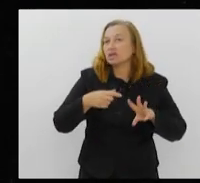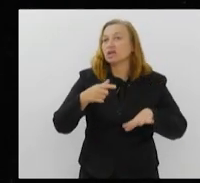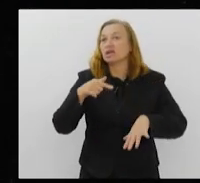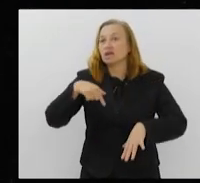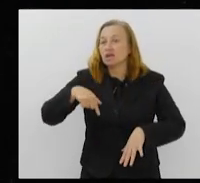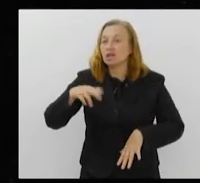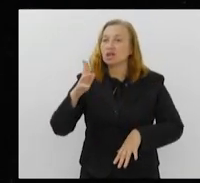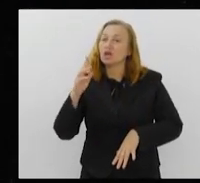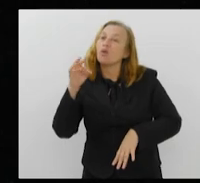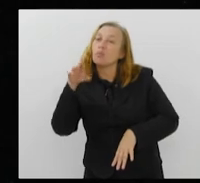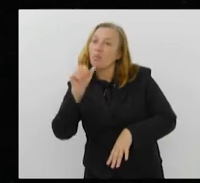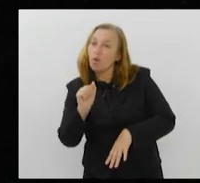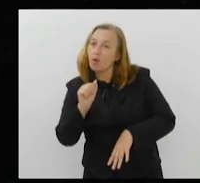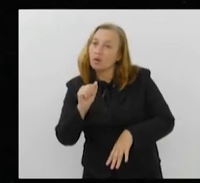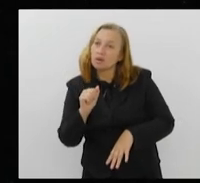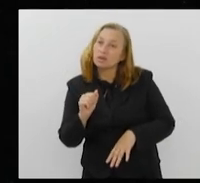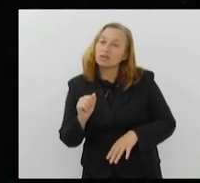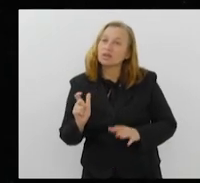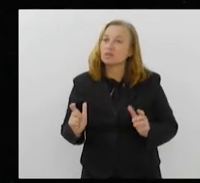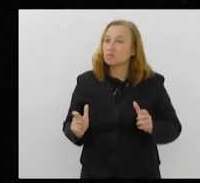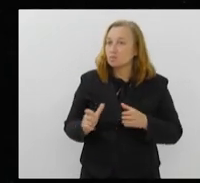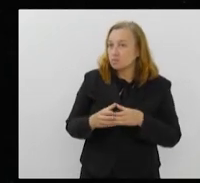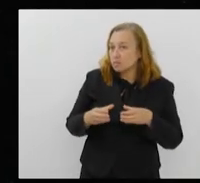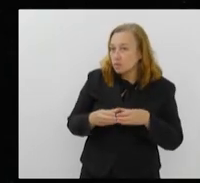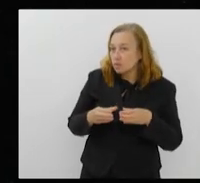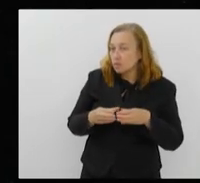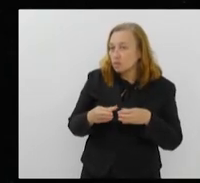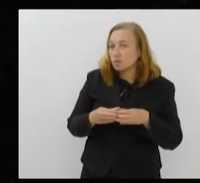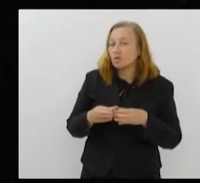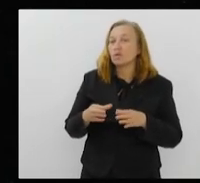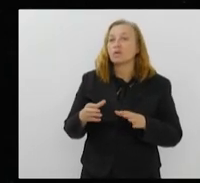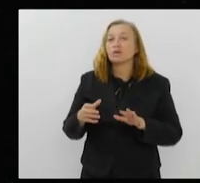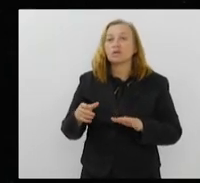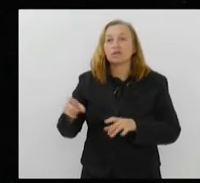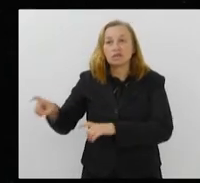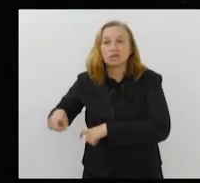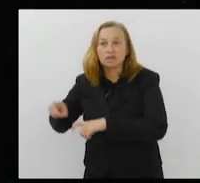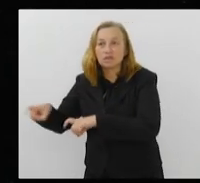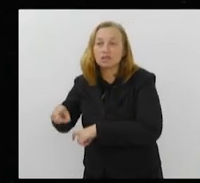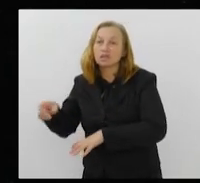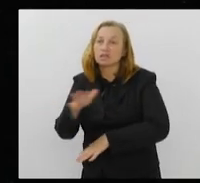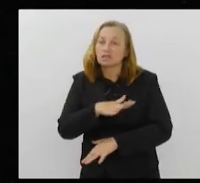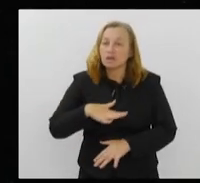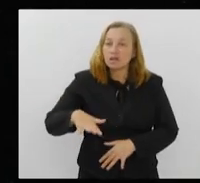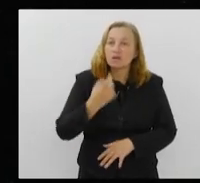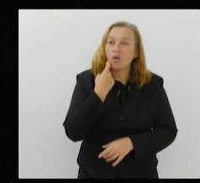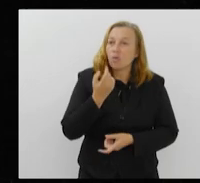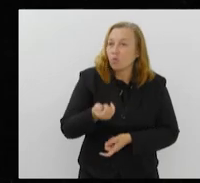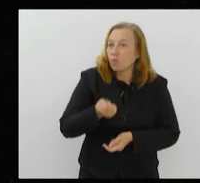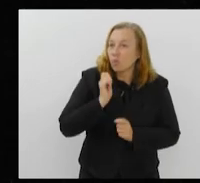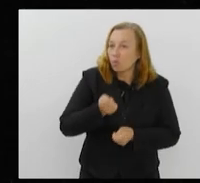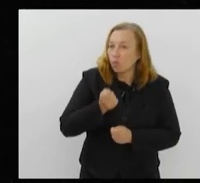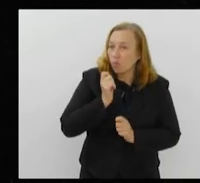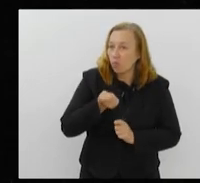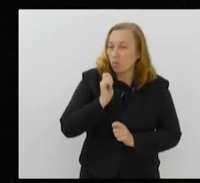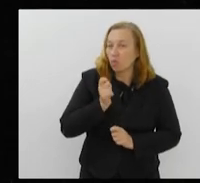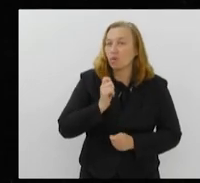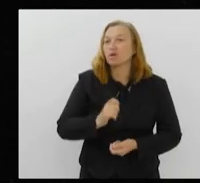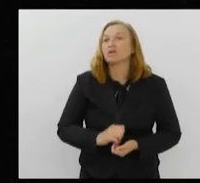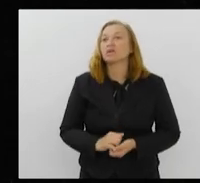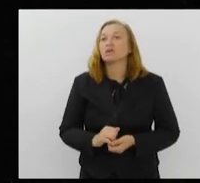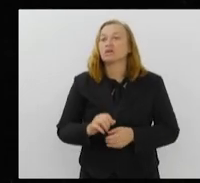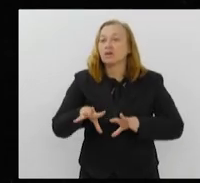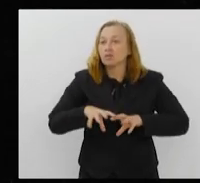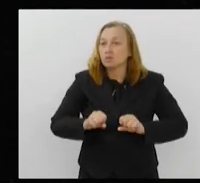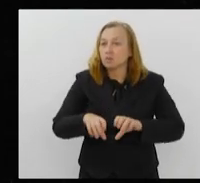quilombolas, nós da pequena agricultura, nós das áreas de pescadores e pescadoras,